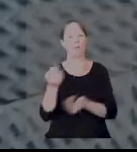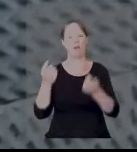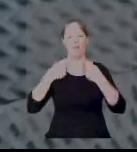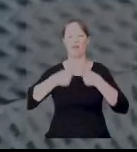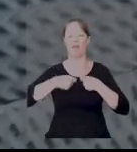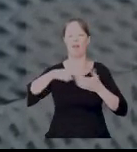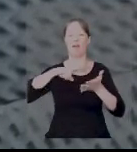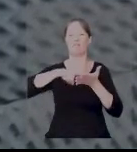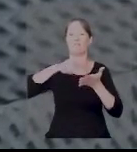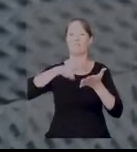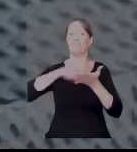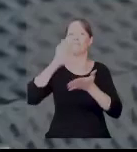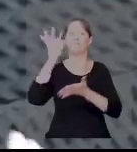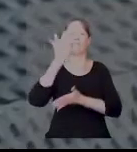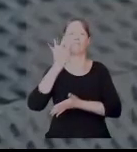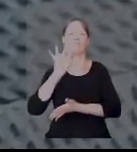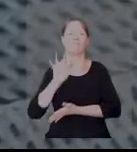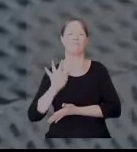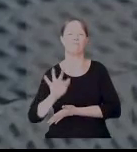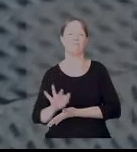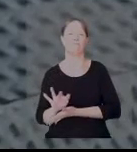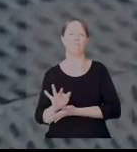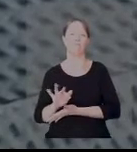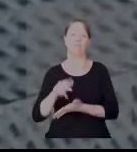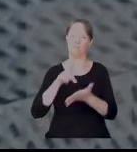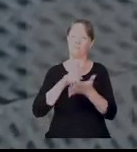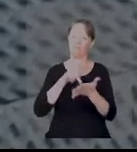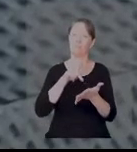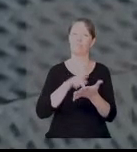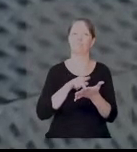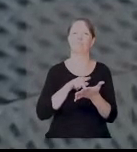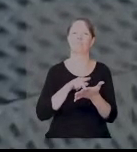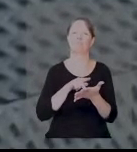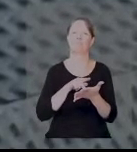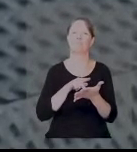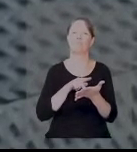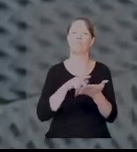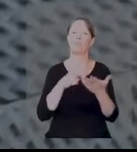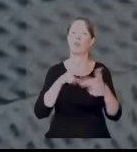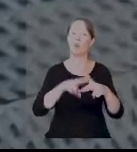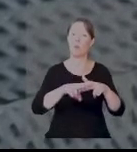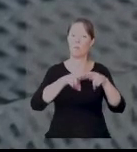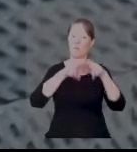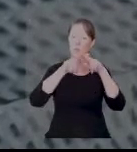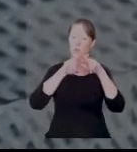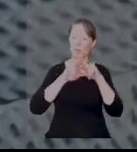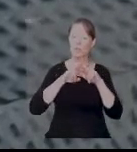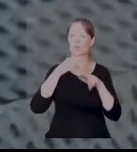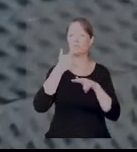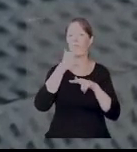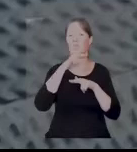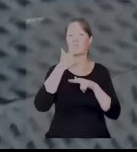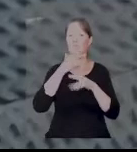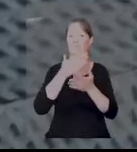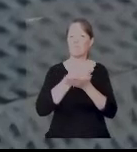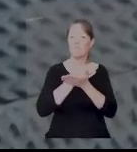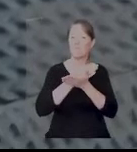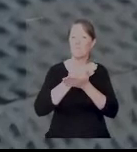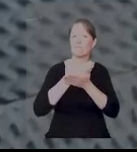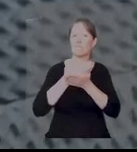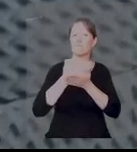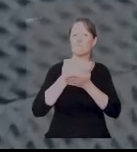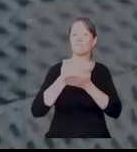real, verdadeira, sincera e sadia. Para que a alegria invada nossa alma e